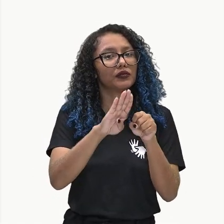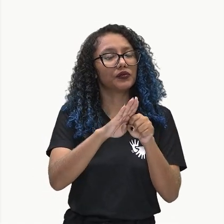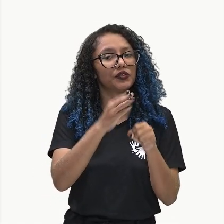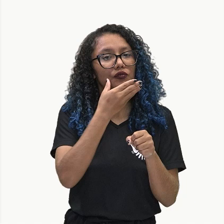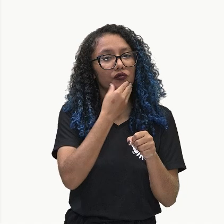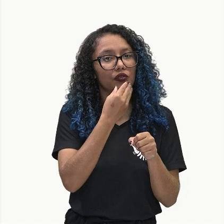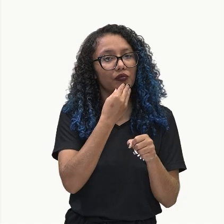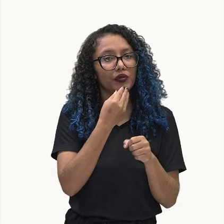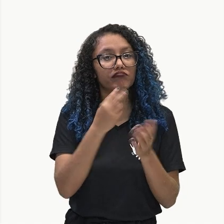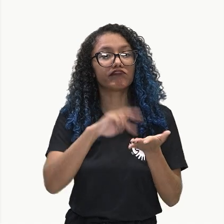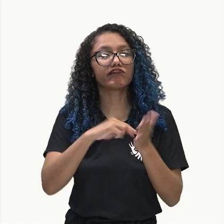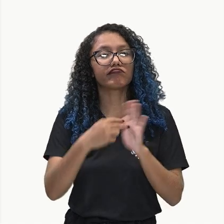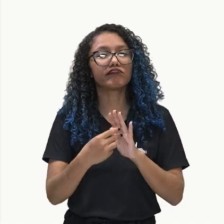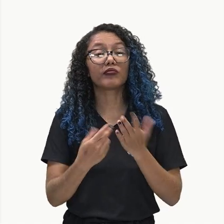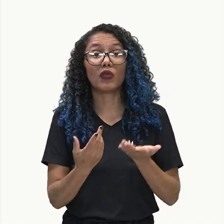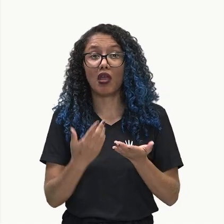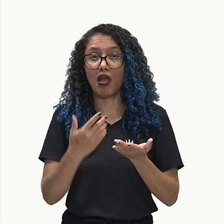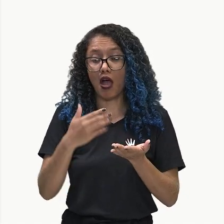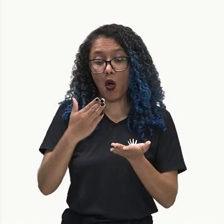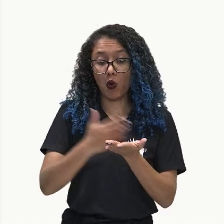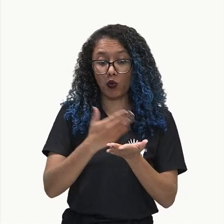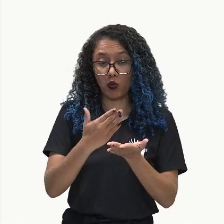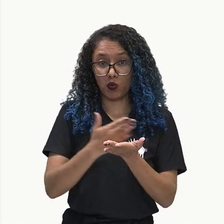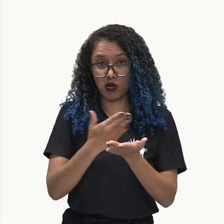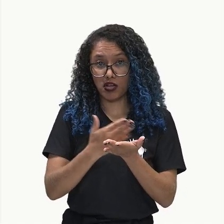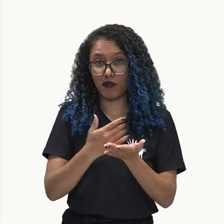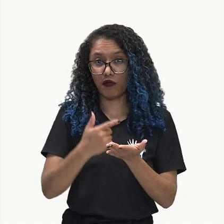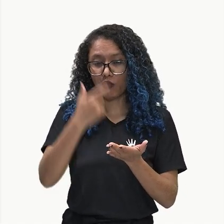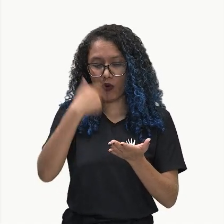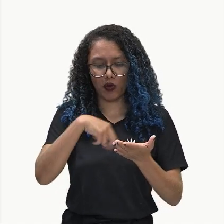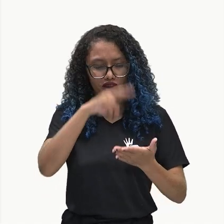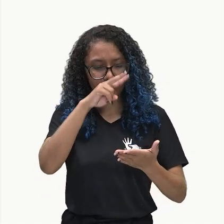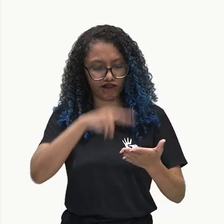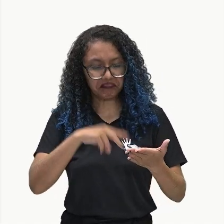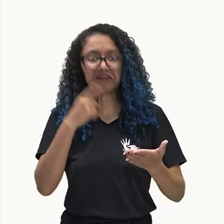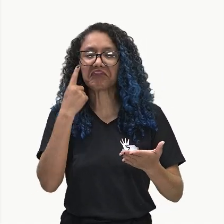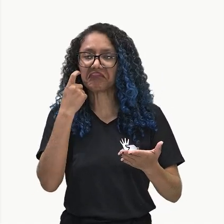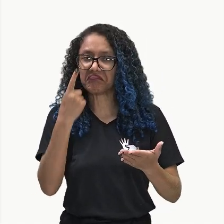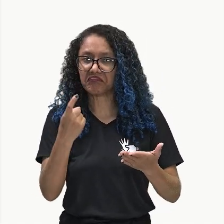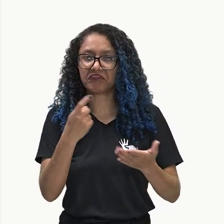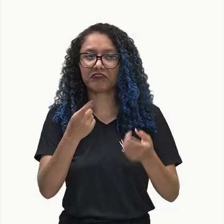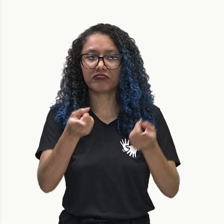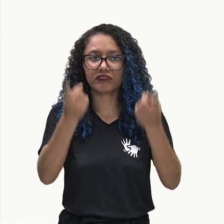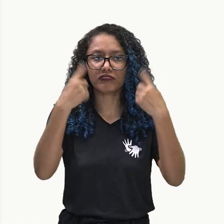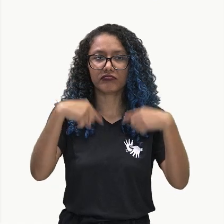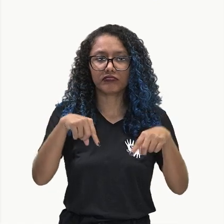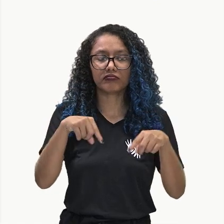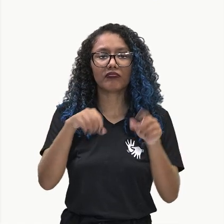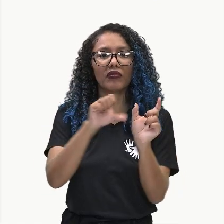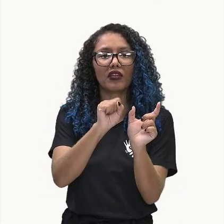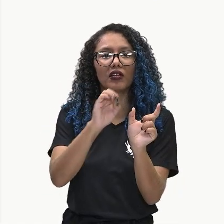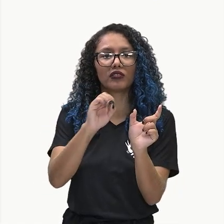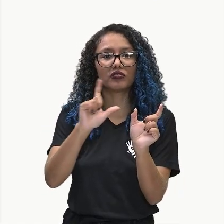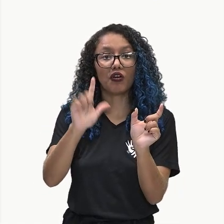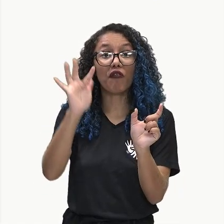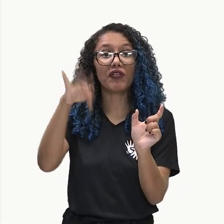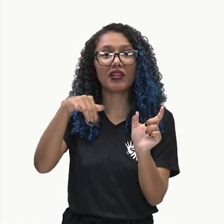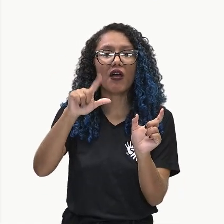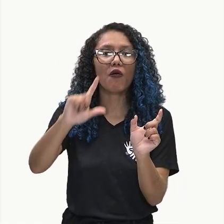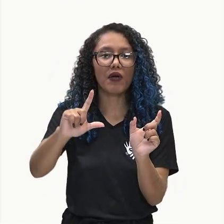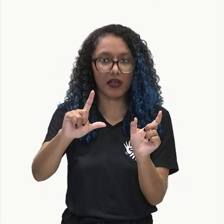livro que eu estou lendo é muito interessante. El sol, olha aí, terminada em L, então el